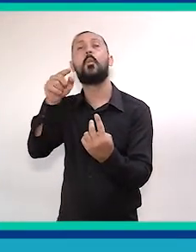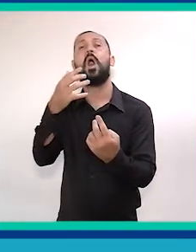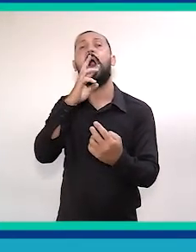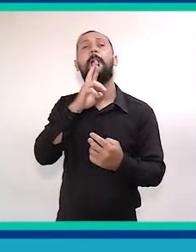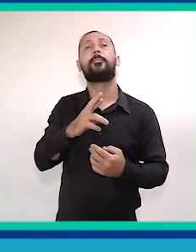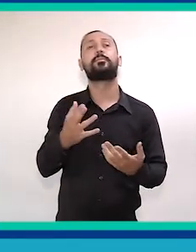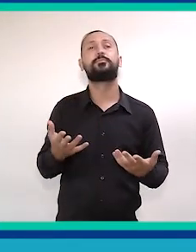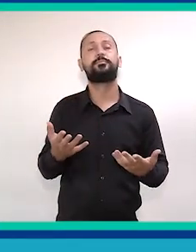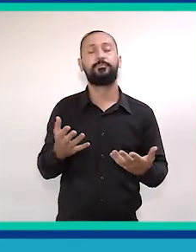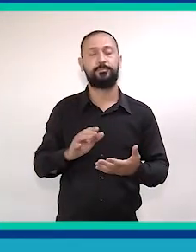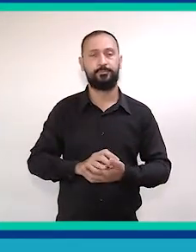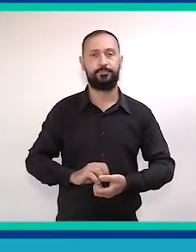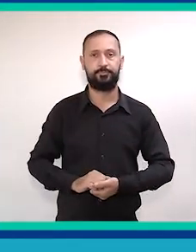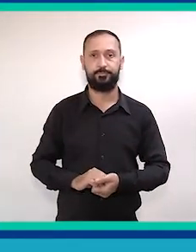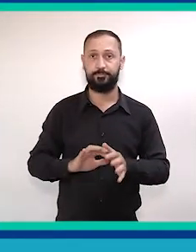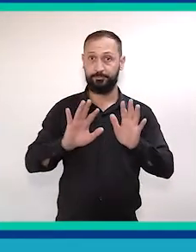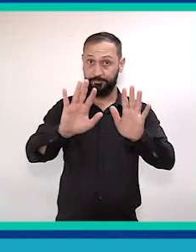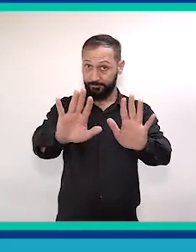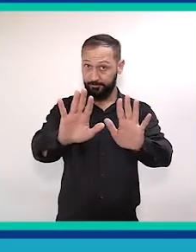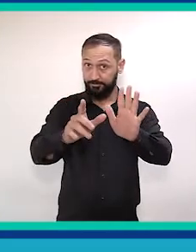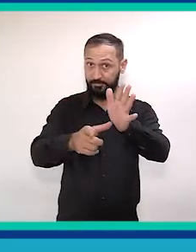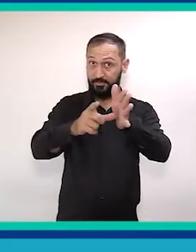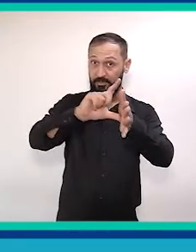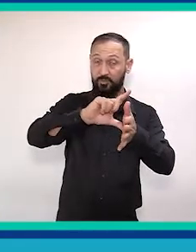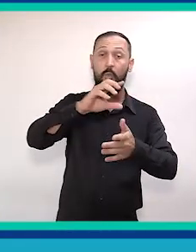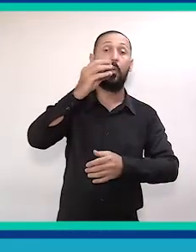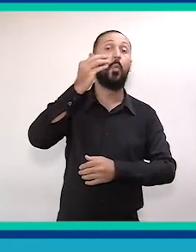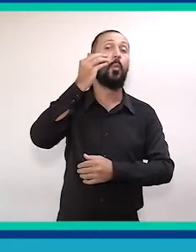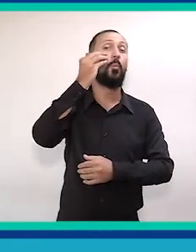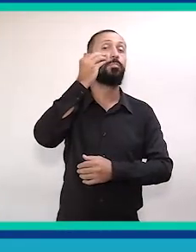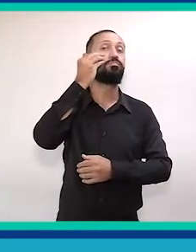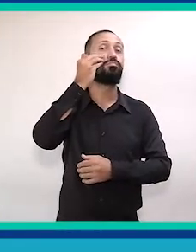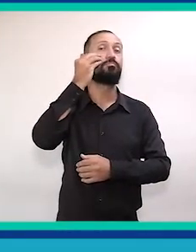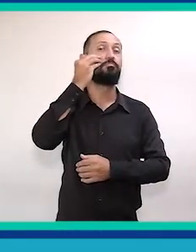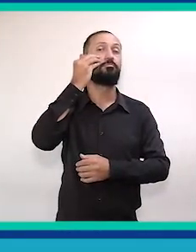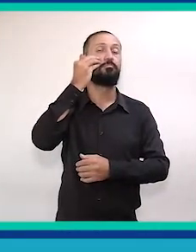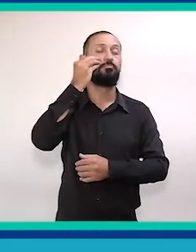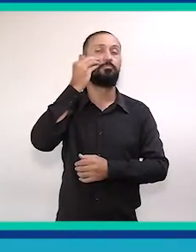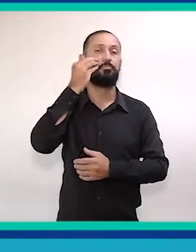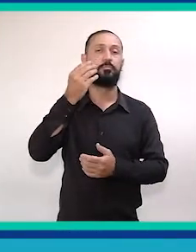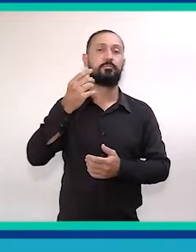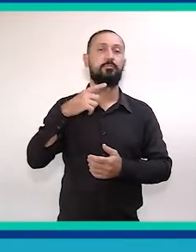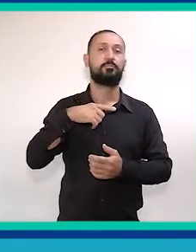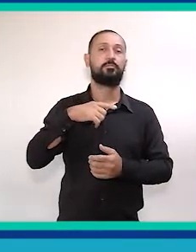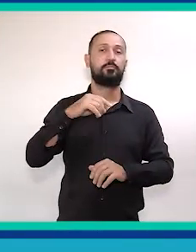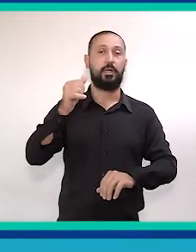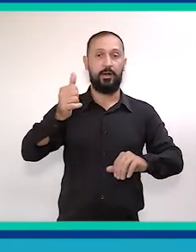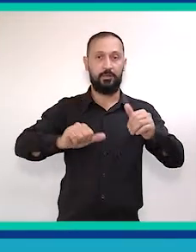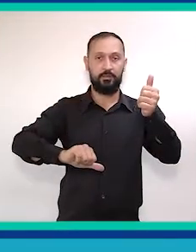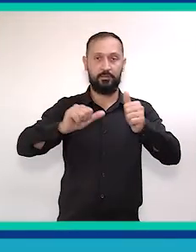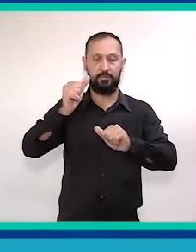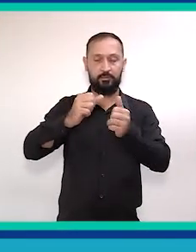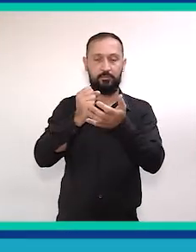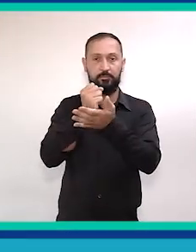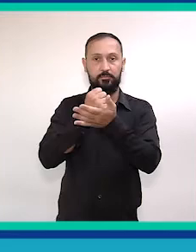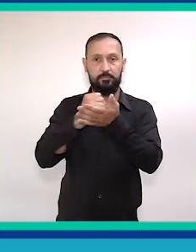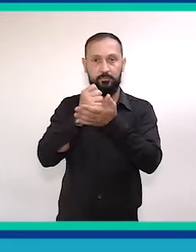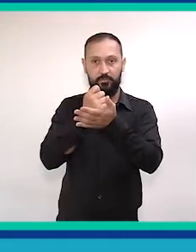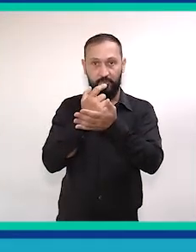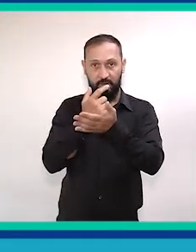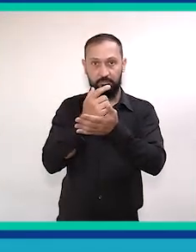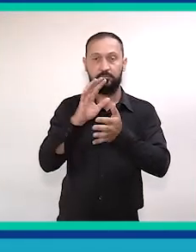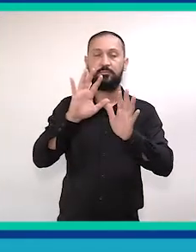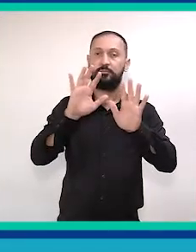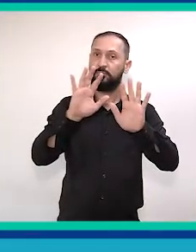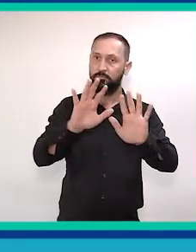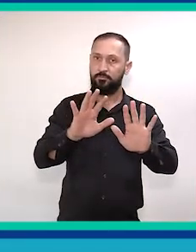deu? Então, Thiago, antes de entrar no teste, na avaliação